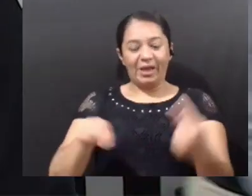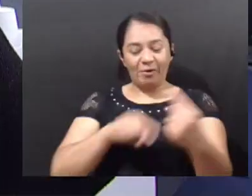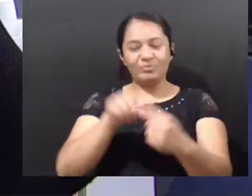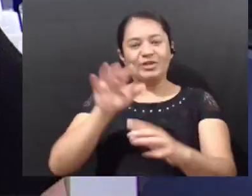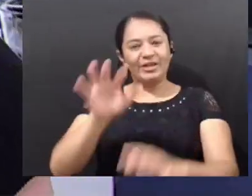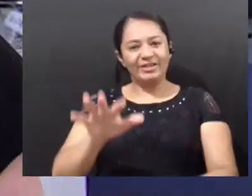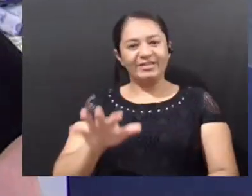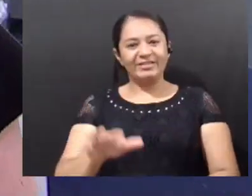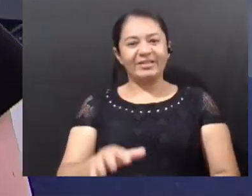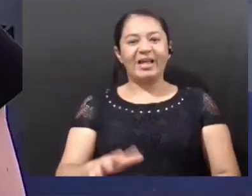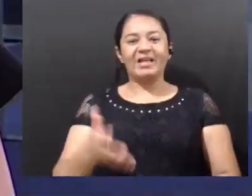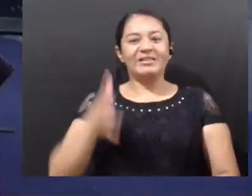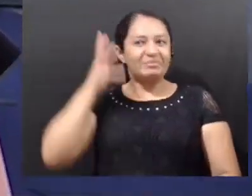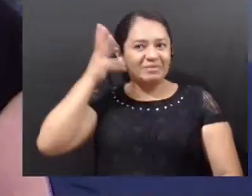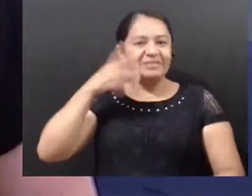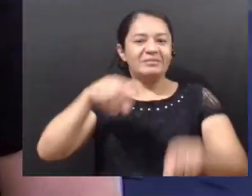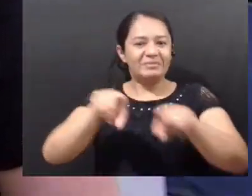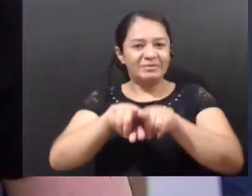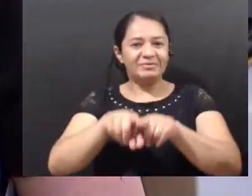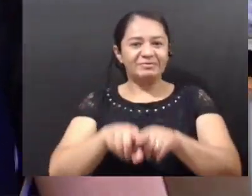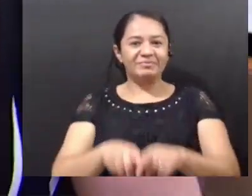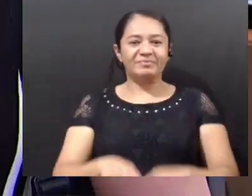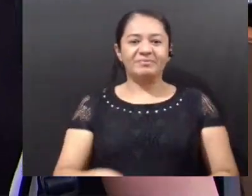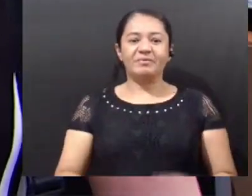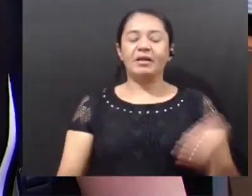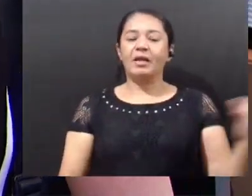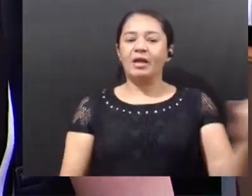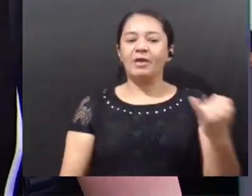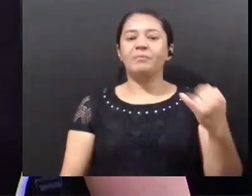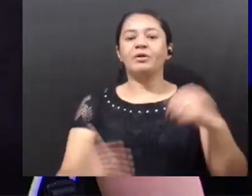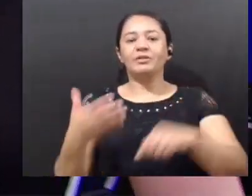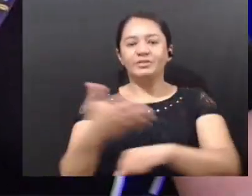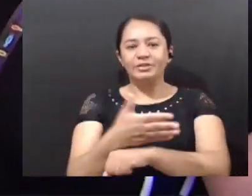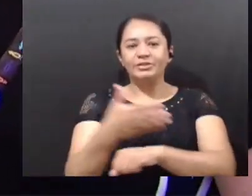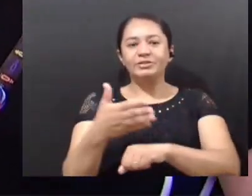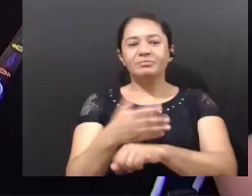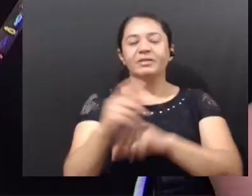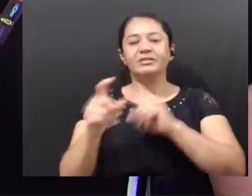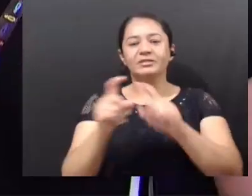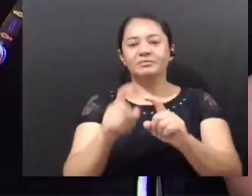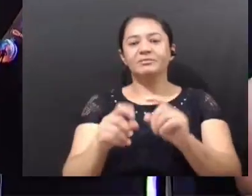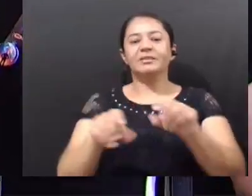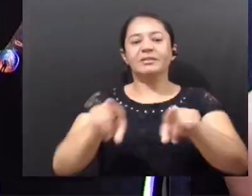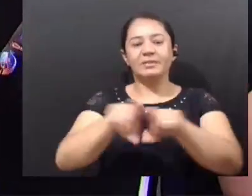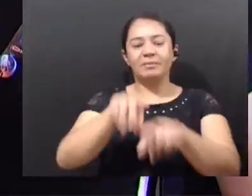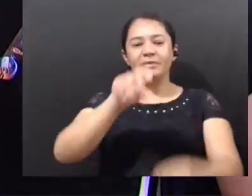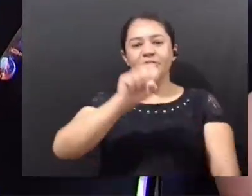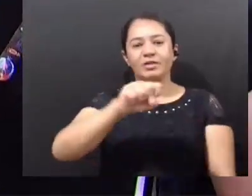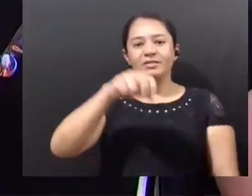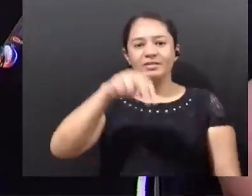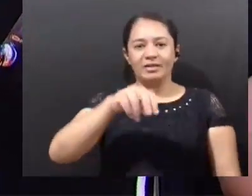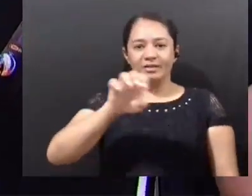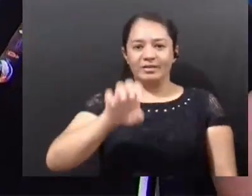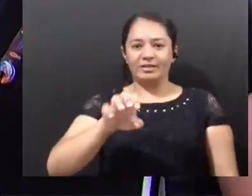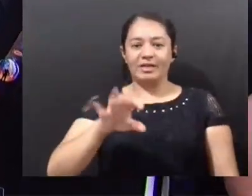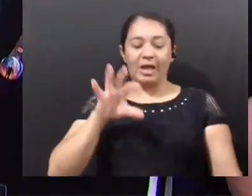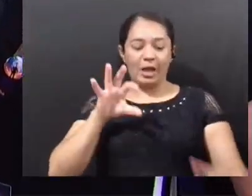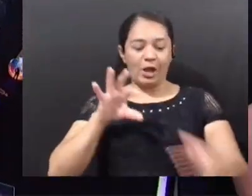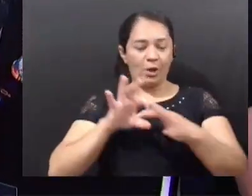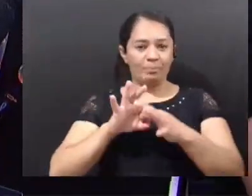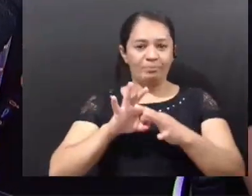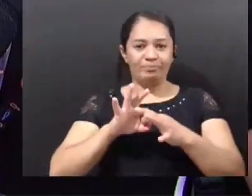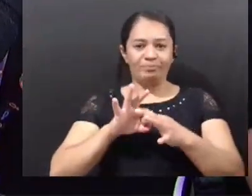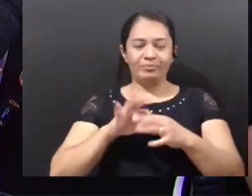também. Sempre é super importante participar das reuniões e também do SNE. Eu acredito que a conexão é super válida,